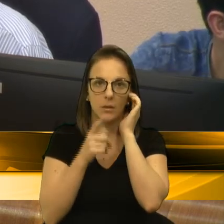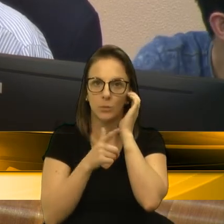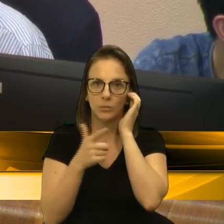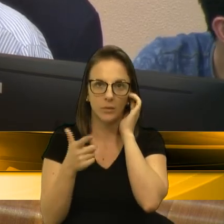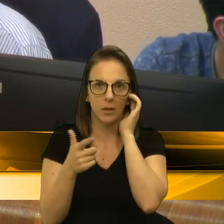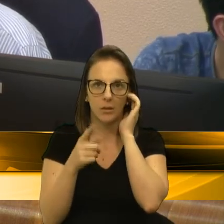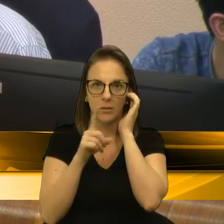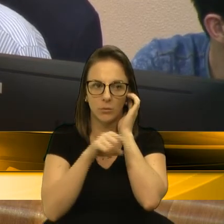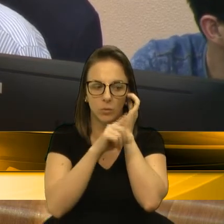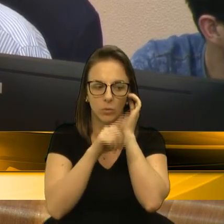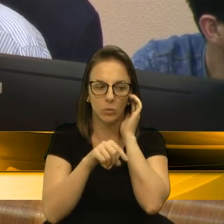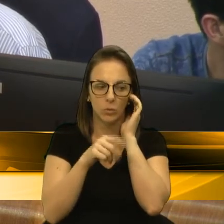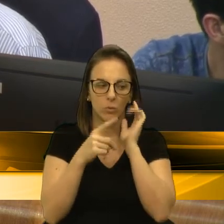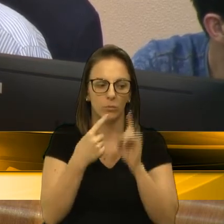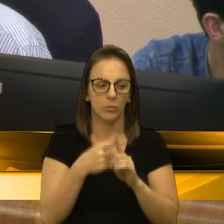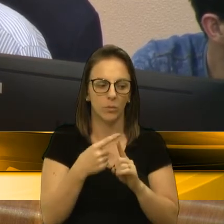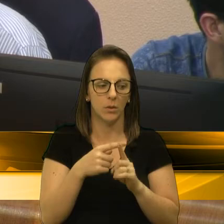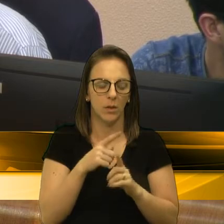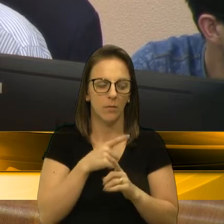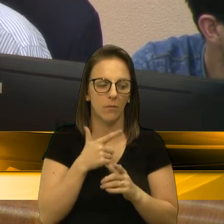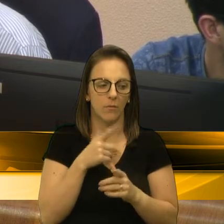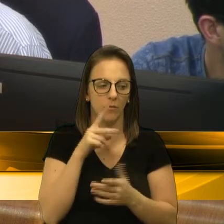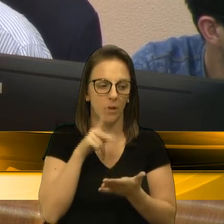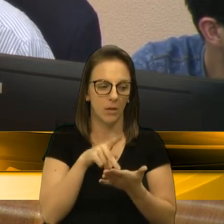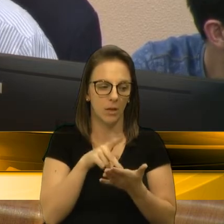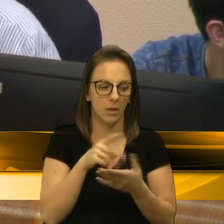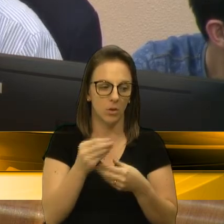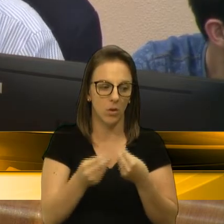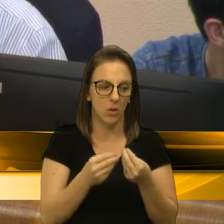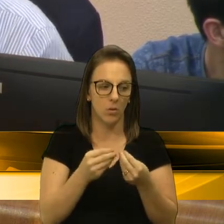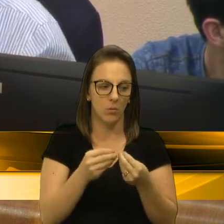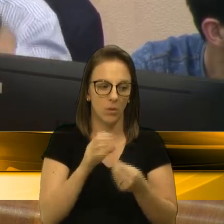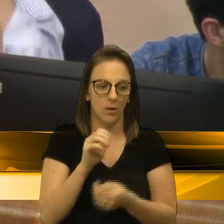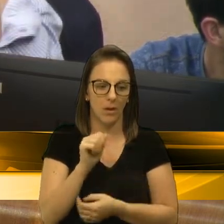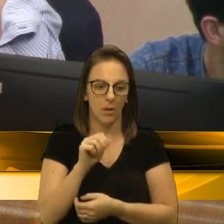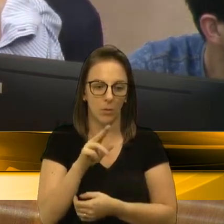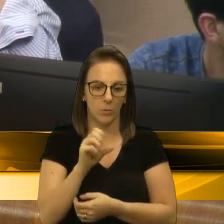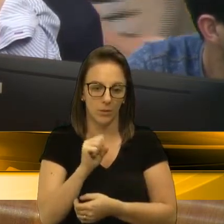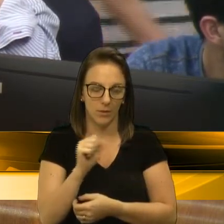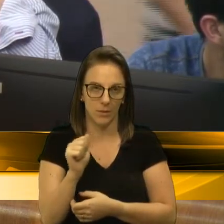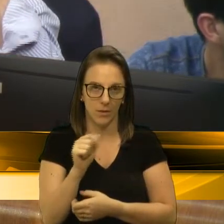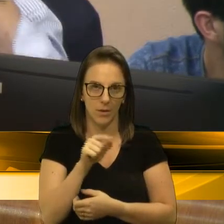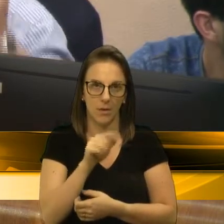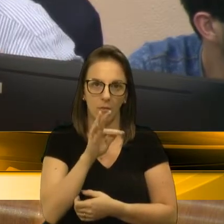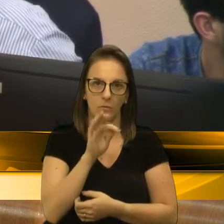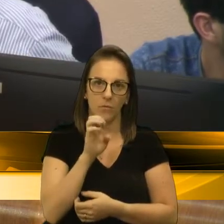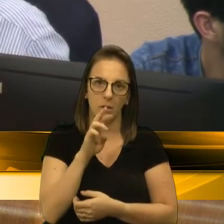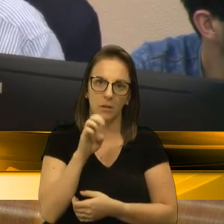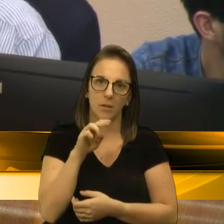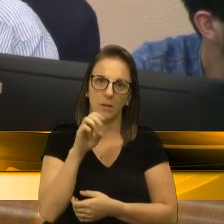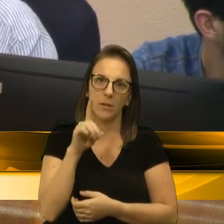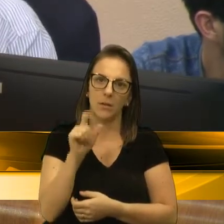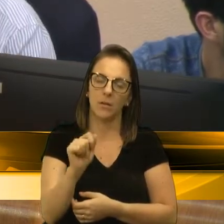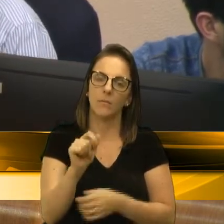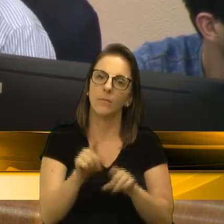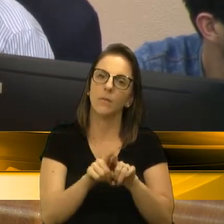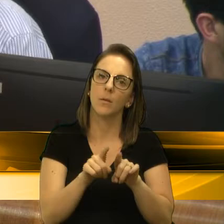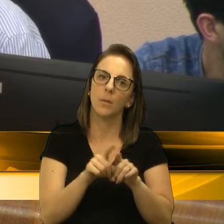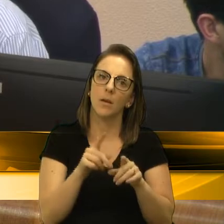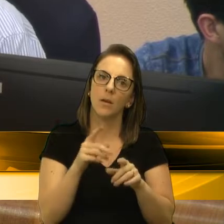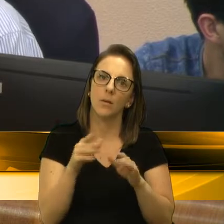influído na apuração da verdade substancial na decisão da causa. Fernando da Costa Tourinho Filho, Manual de Processo